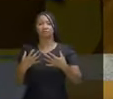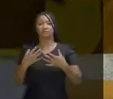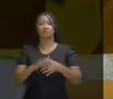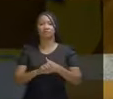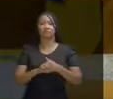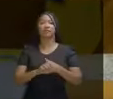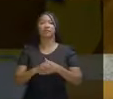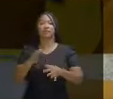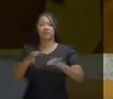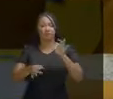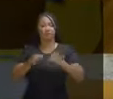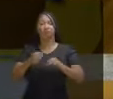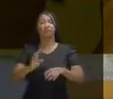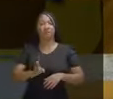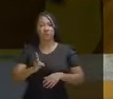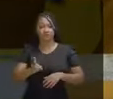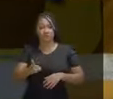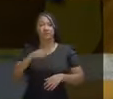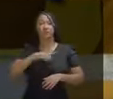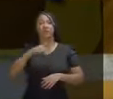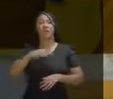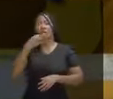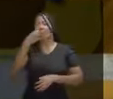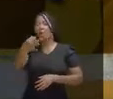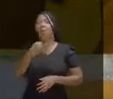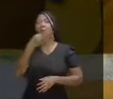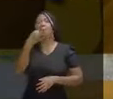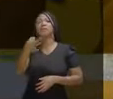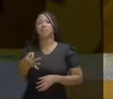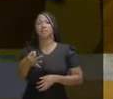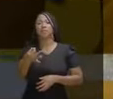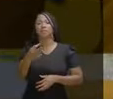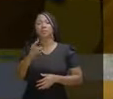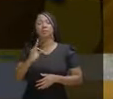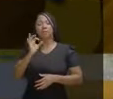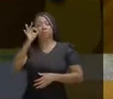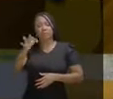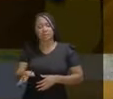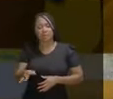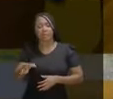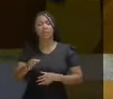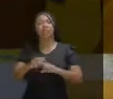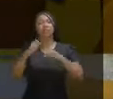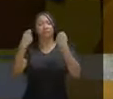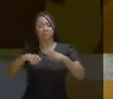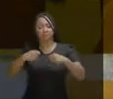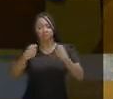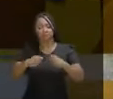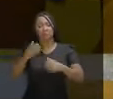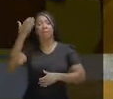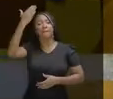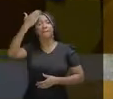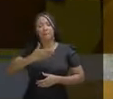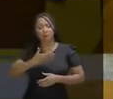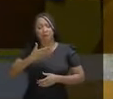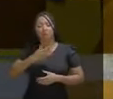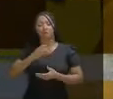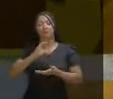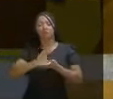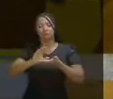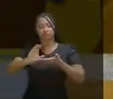esse juiz-membro sempre teve a posição firme no sentido da imperiosa necessidade da comprovação das